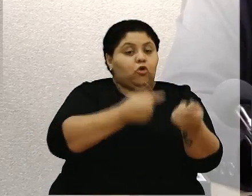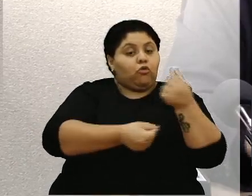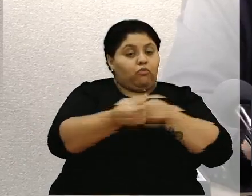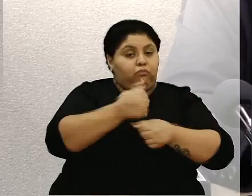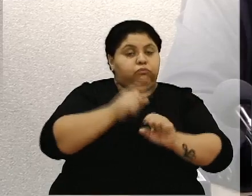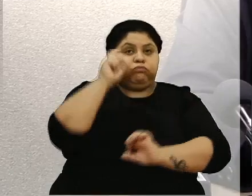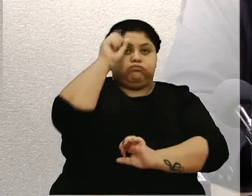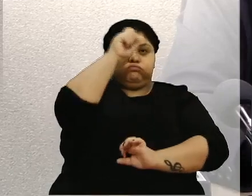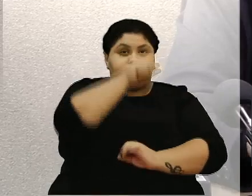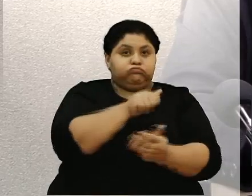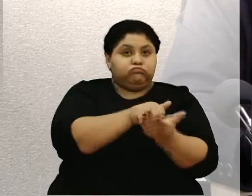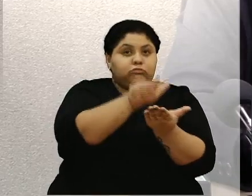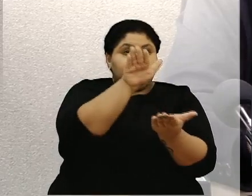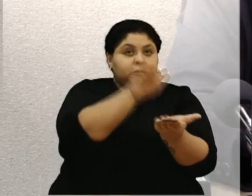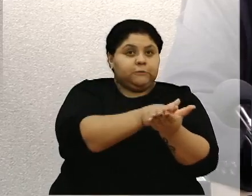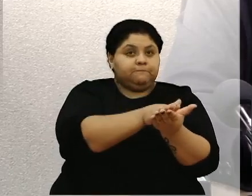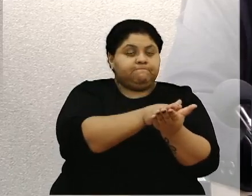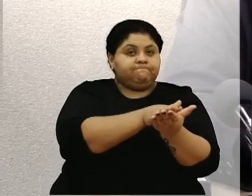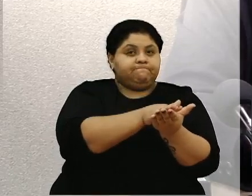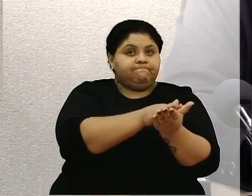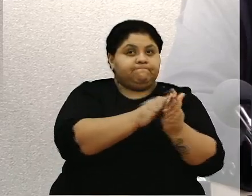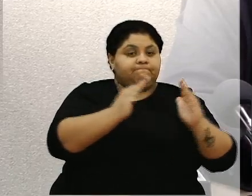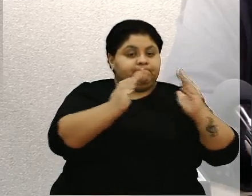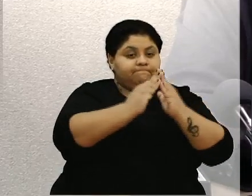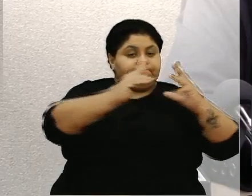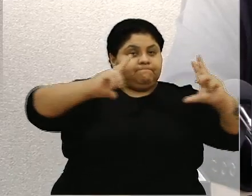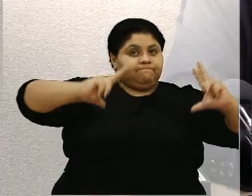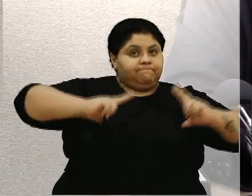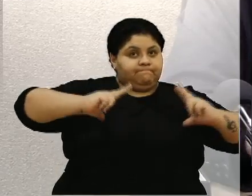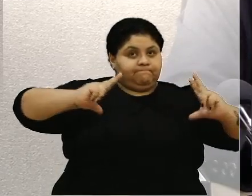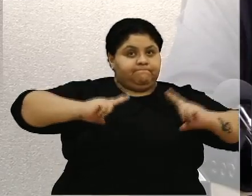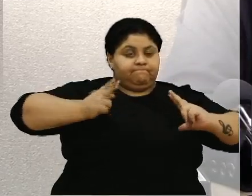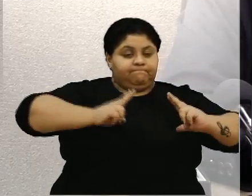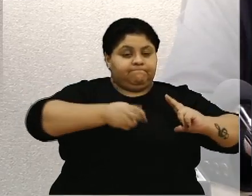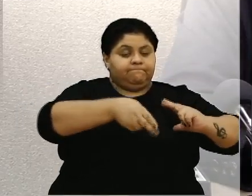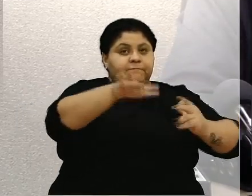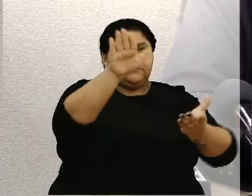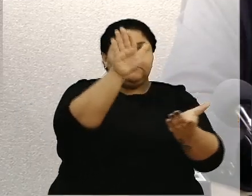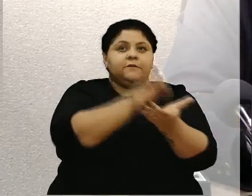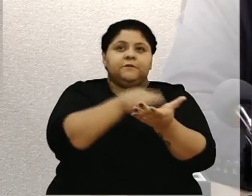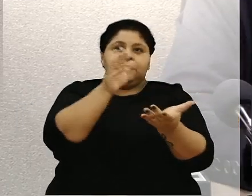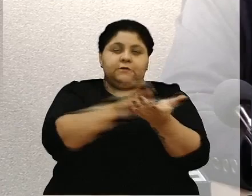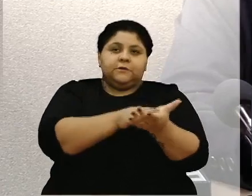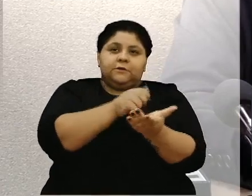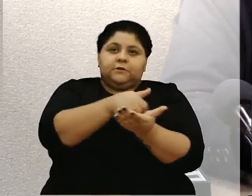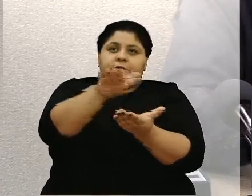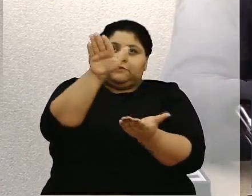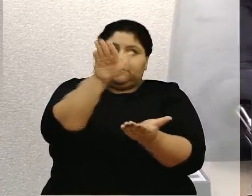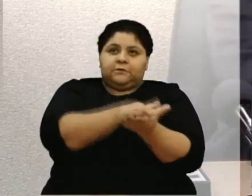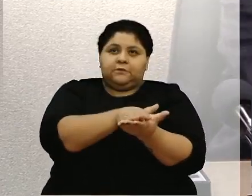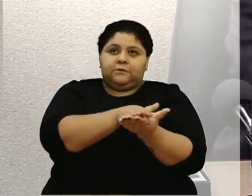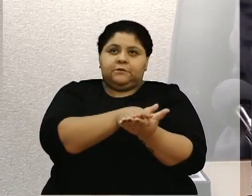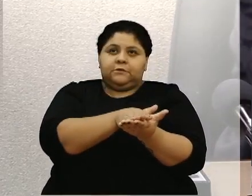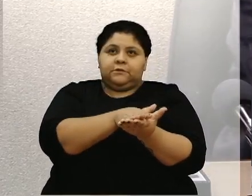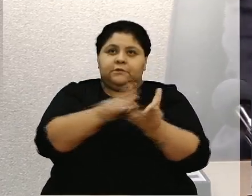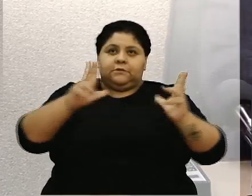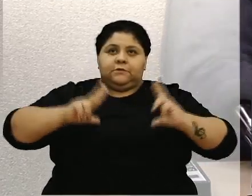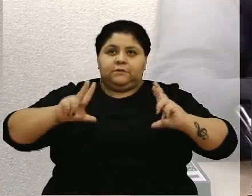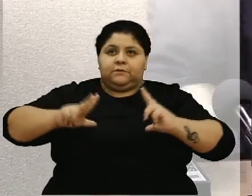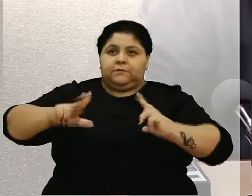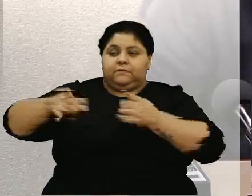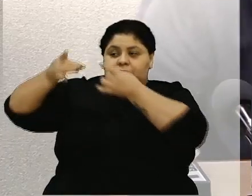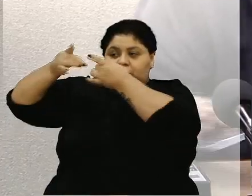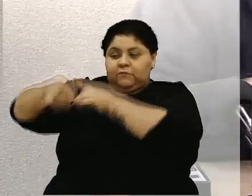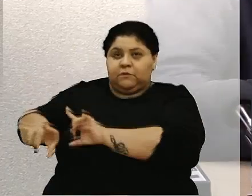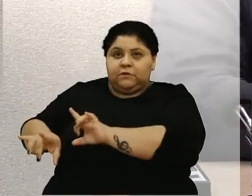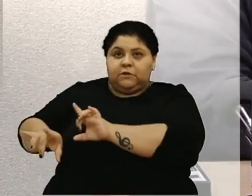dificulta a indenização dos imóveis particulares, de forma pecuniária, propôs-se que a indenização da área atingida se dê através